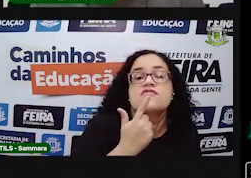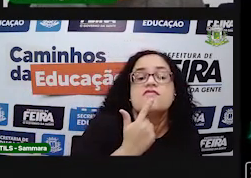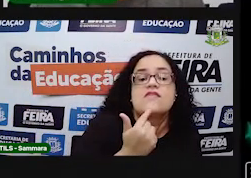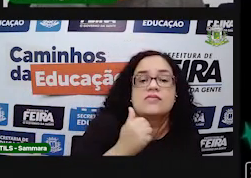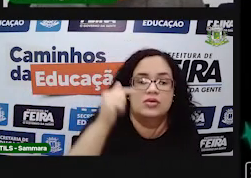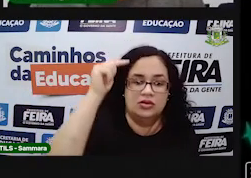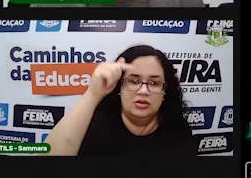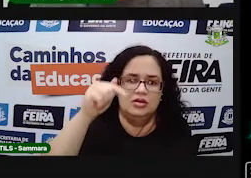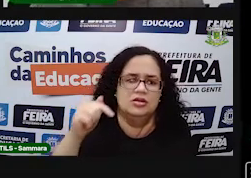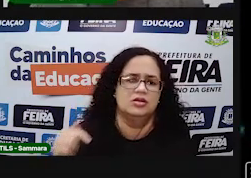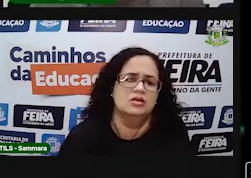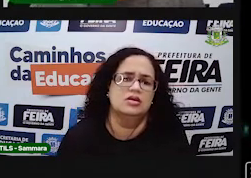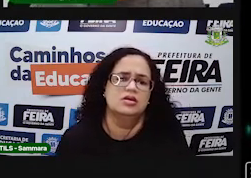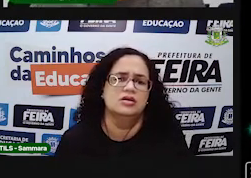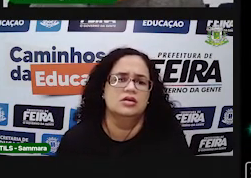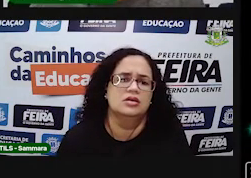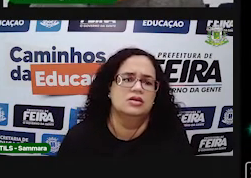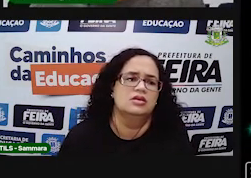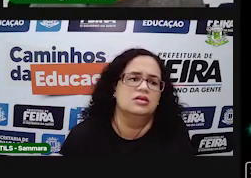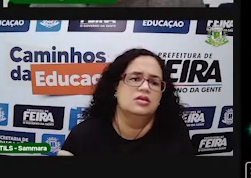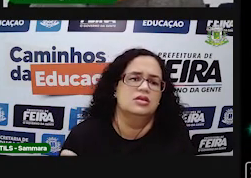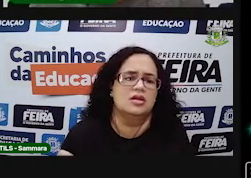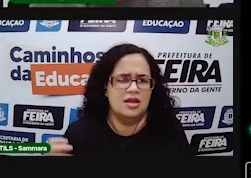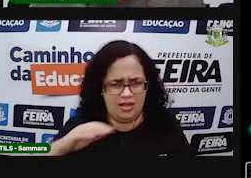em vermelho e fazer ele cair aqui dentro.